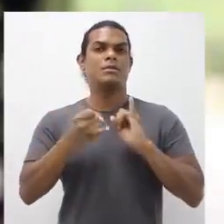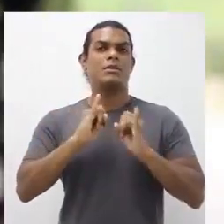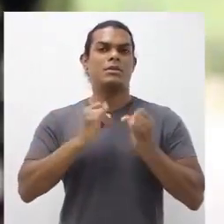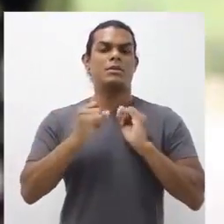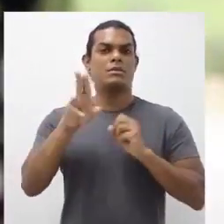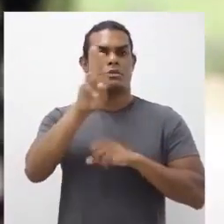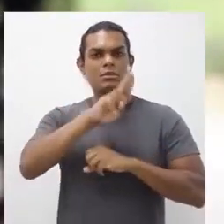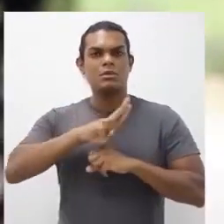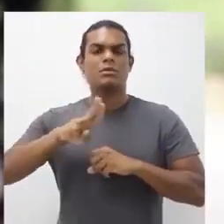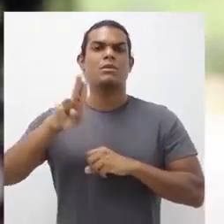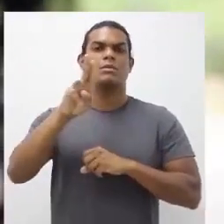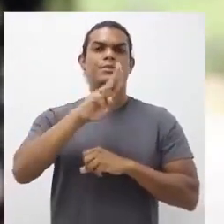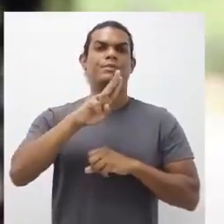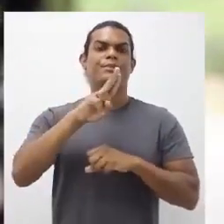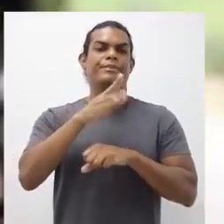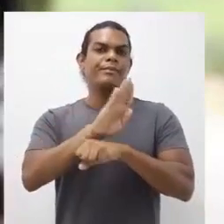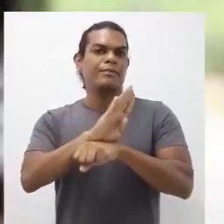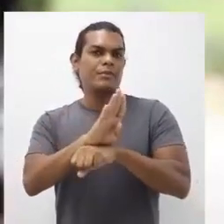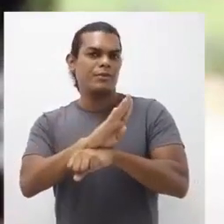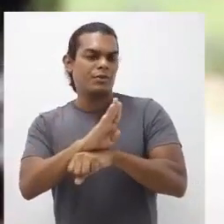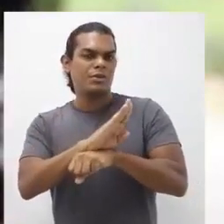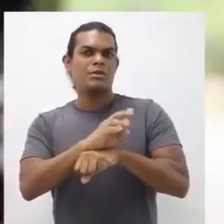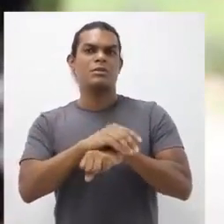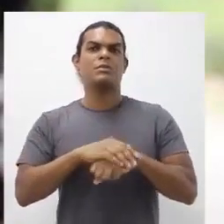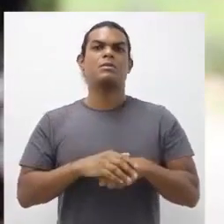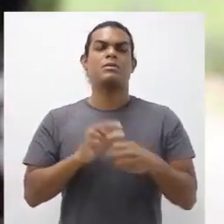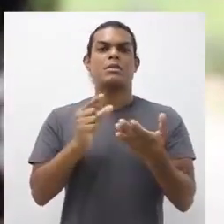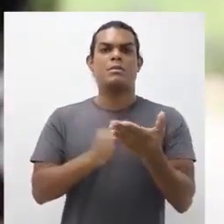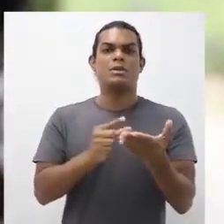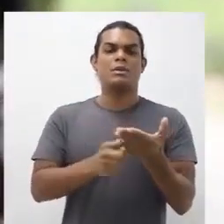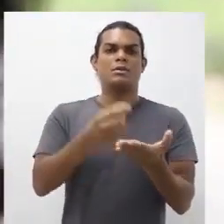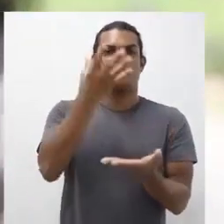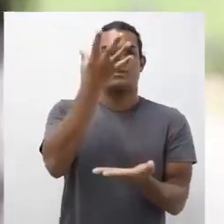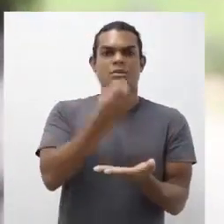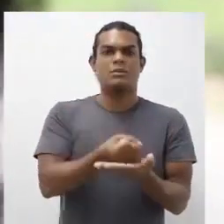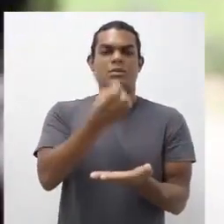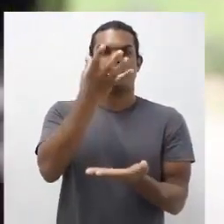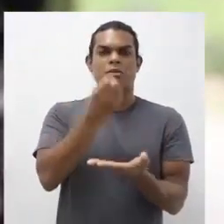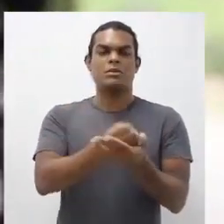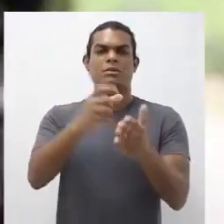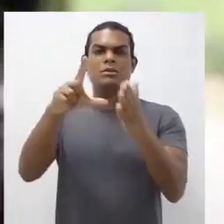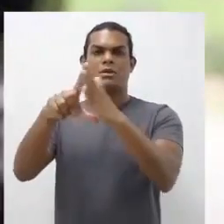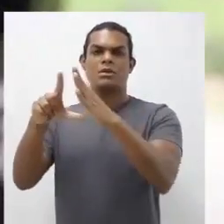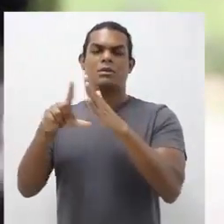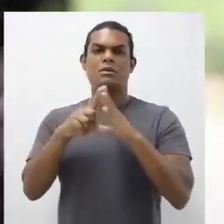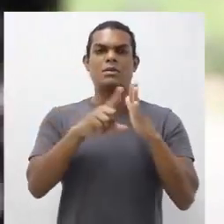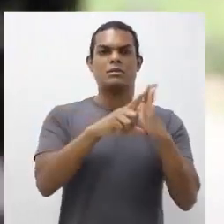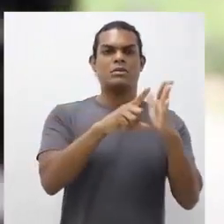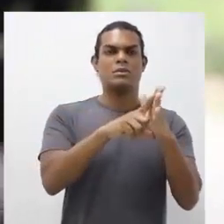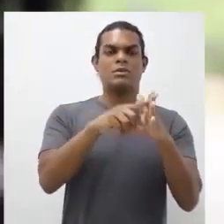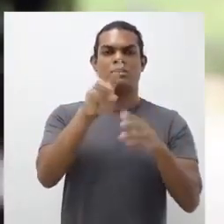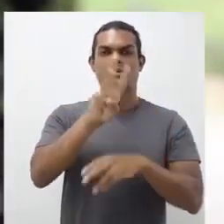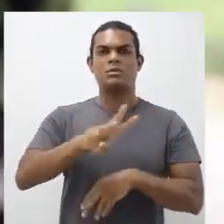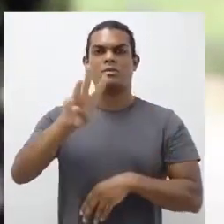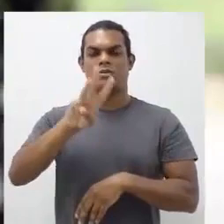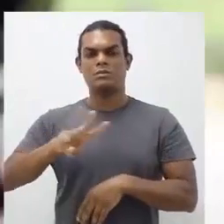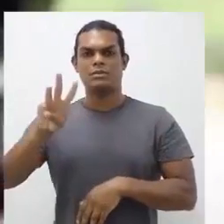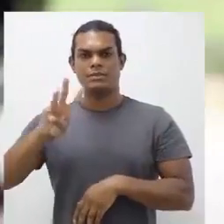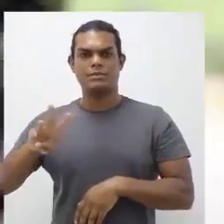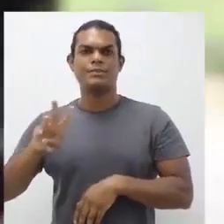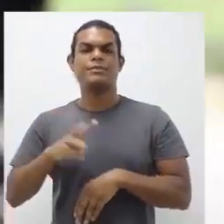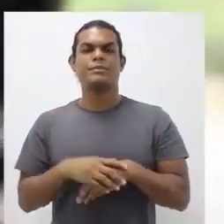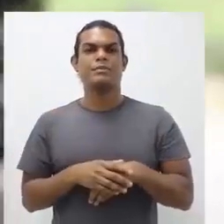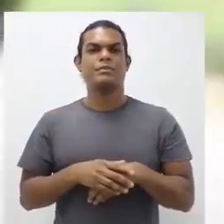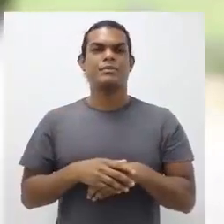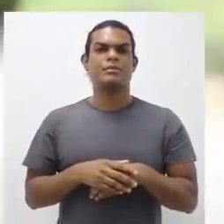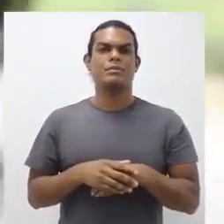vídeos, e nós temos utilizado muitos aplicativos que baixamos através das lojas de aplicativos que estão disponibilizados de